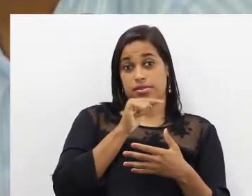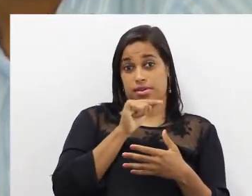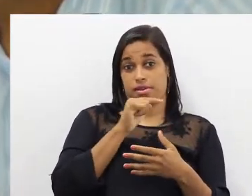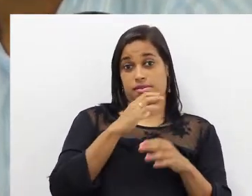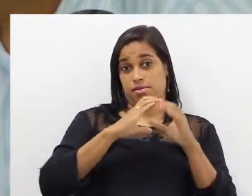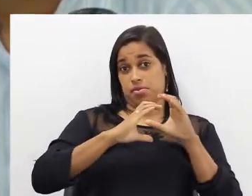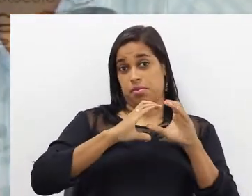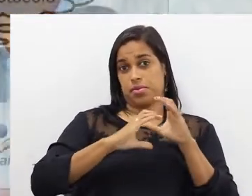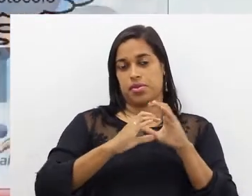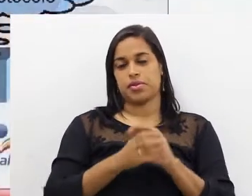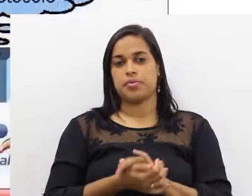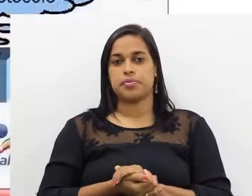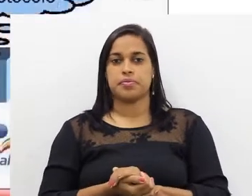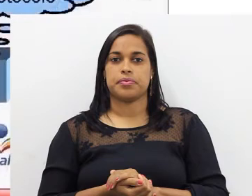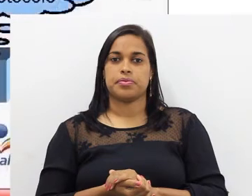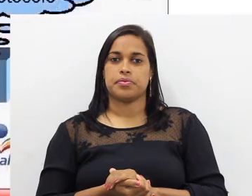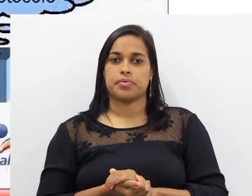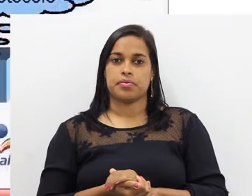elementos.